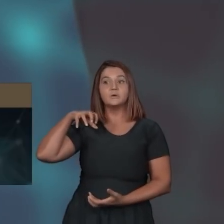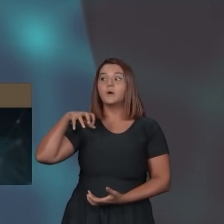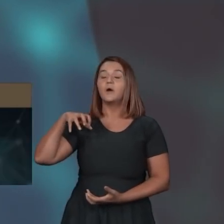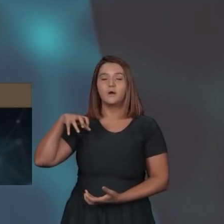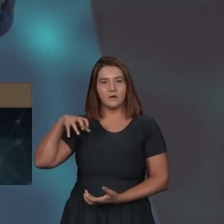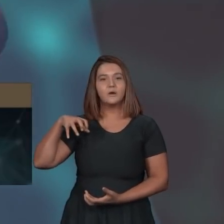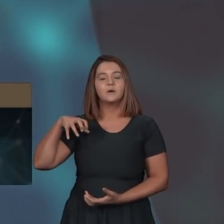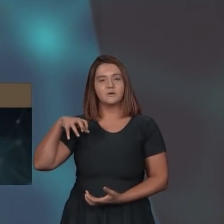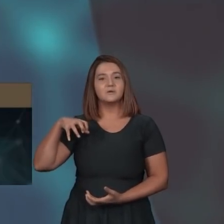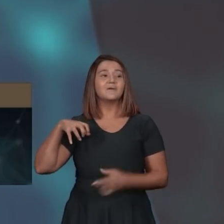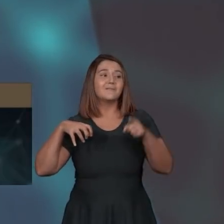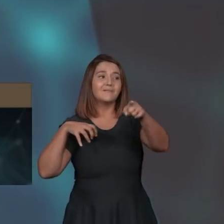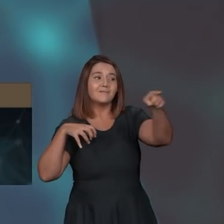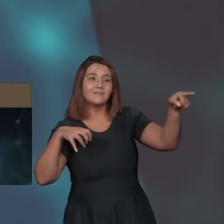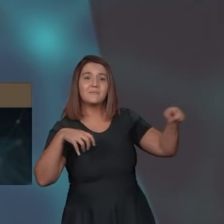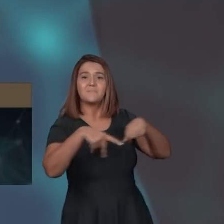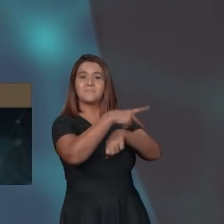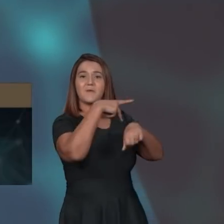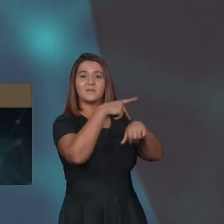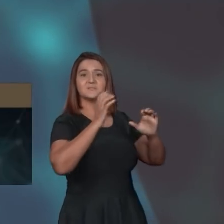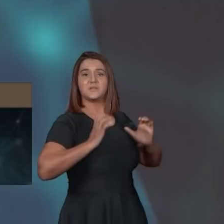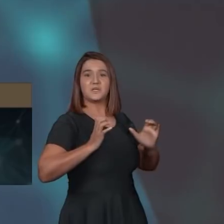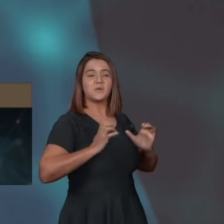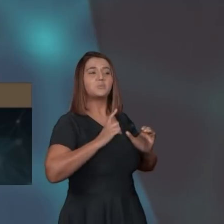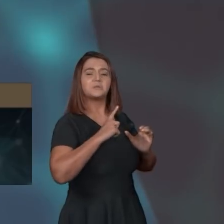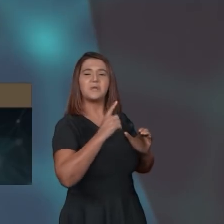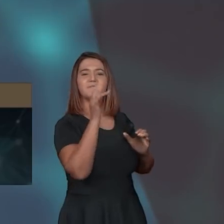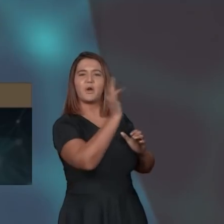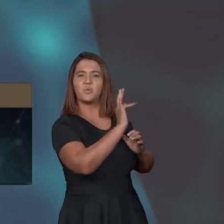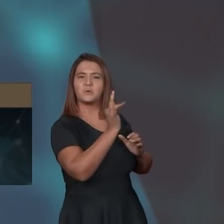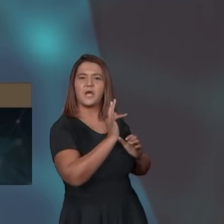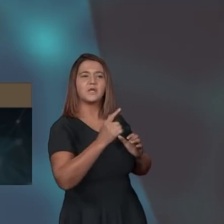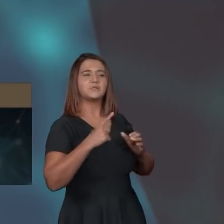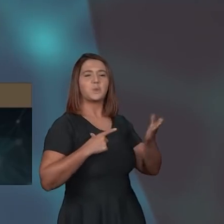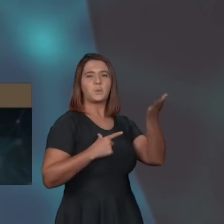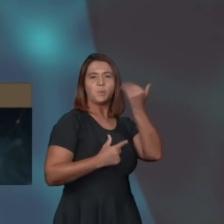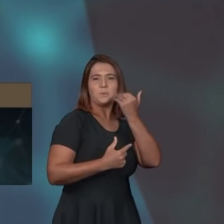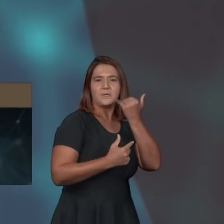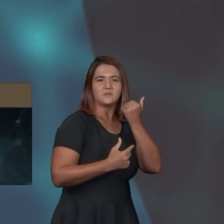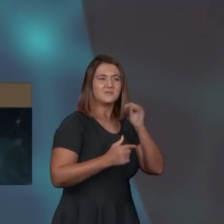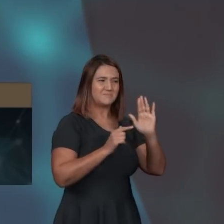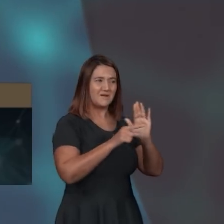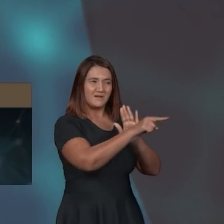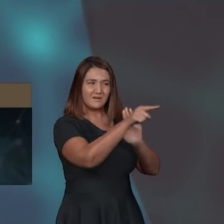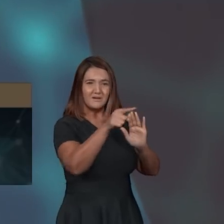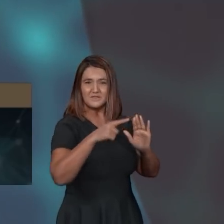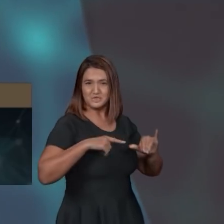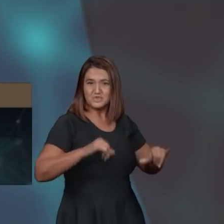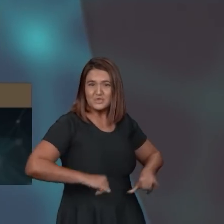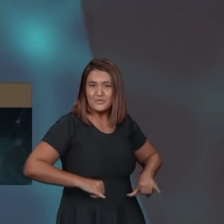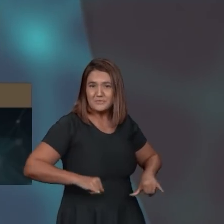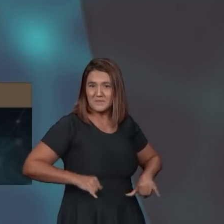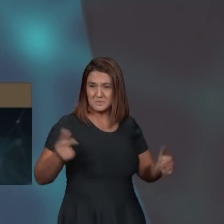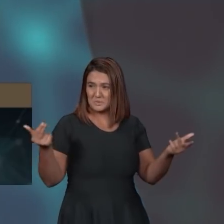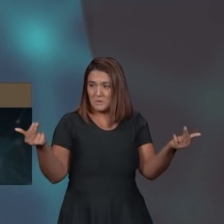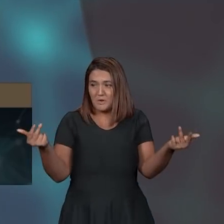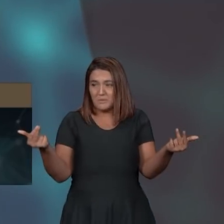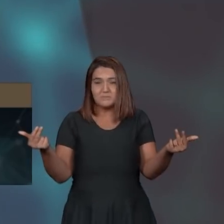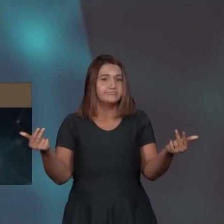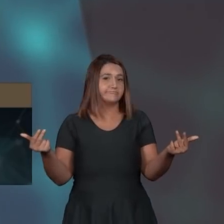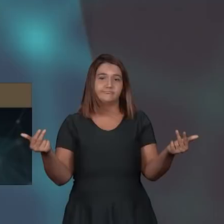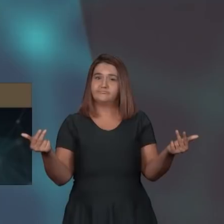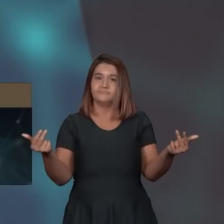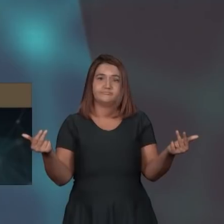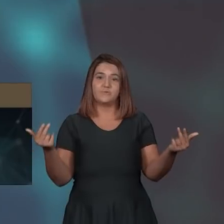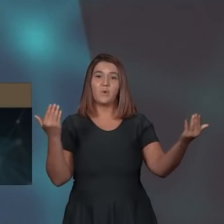e têm melhores universidades, melhores colégios. E lá eles usam o argumento do sofrimento para dizer que Deus não existe. Então, comparando a situação